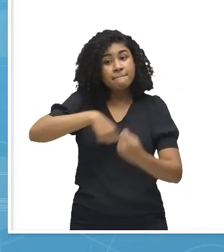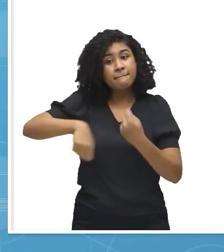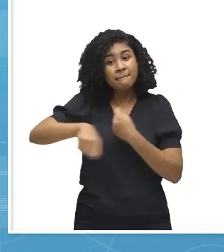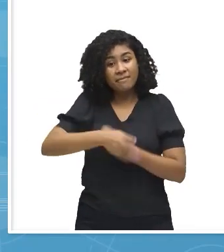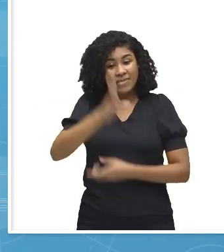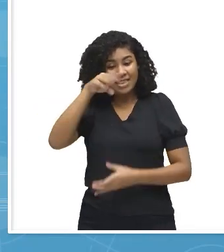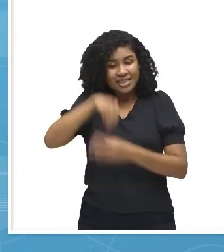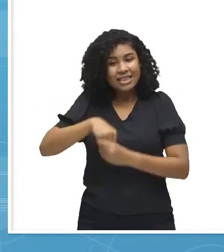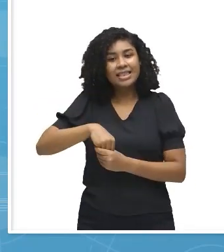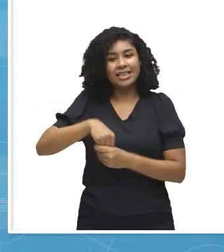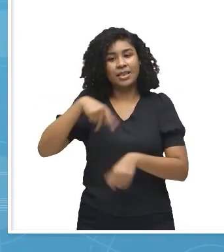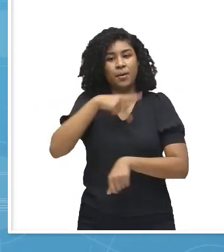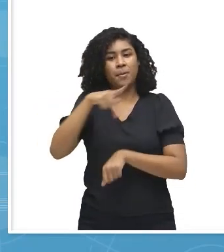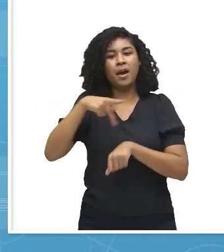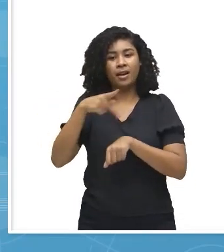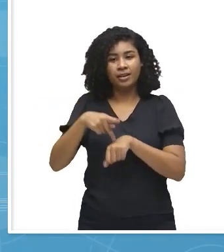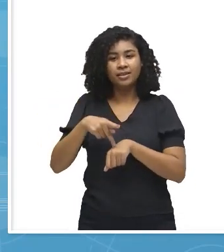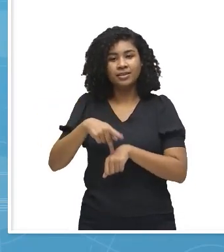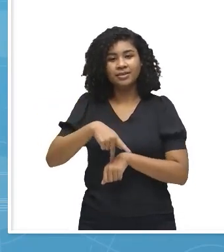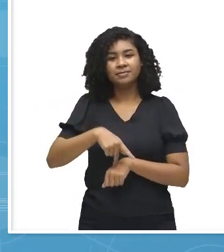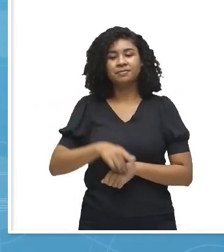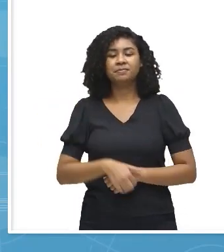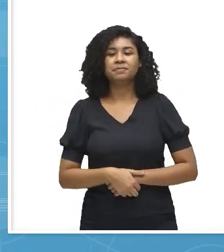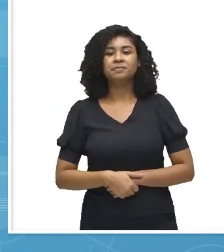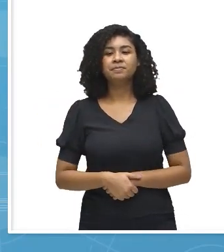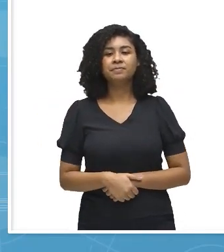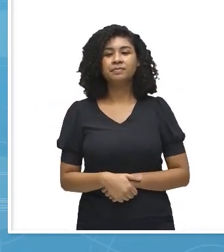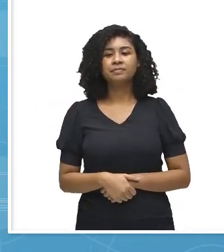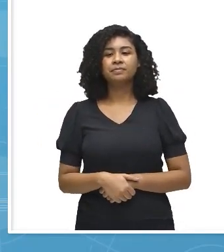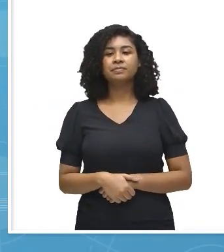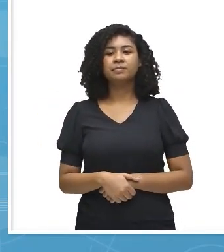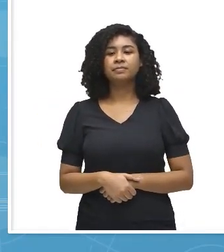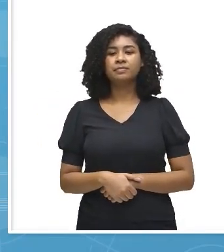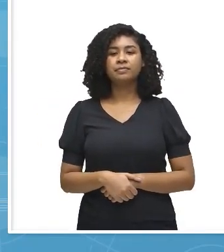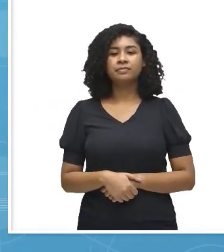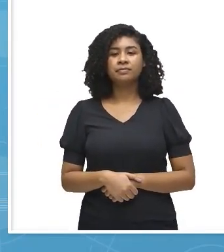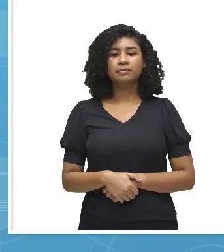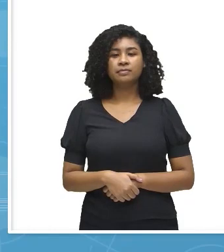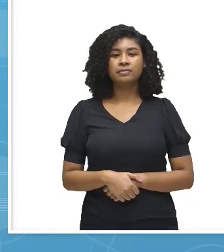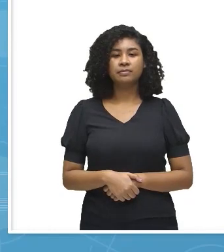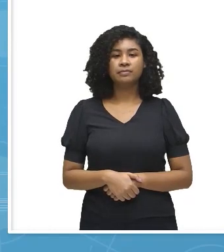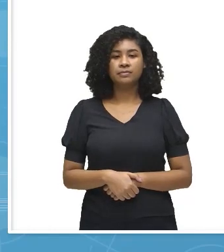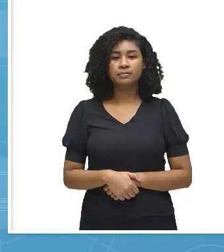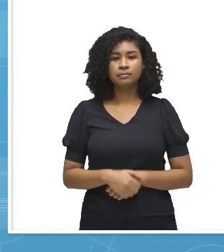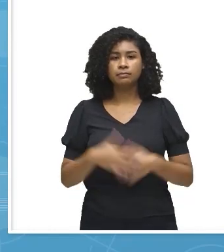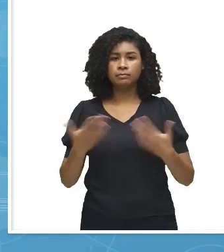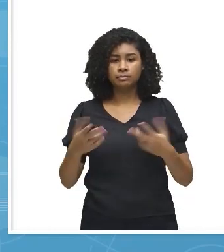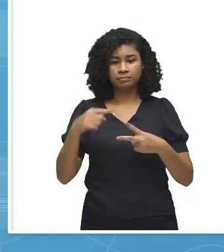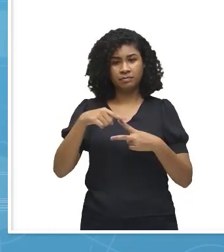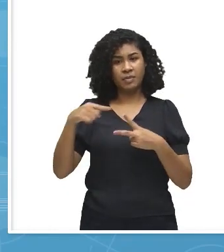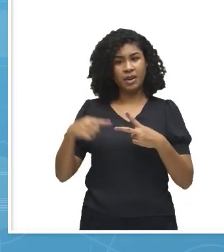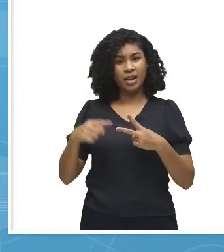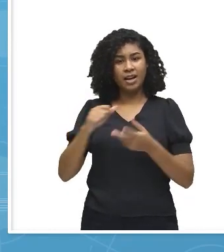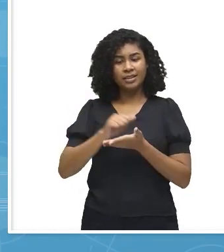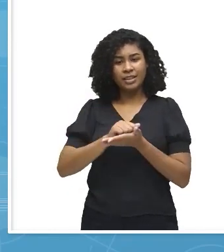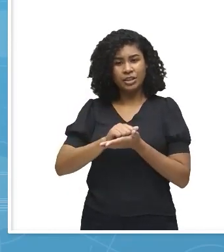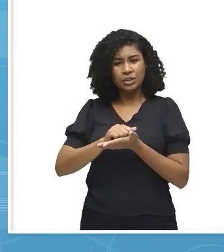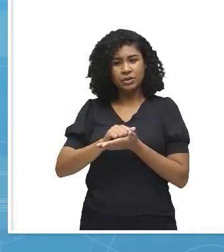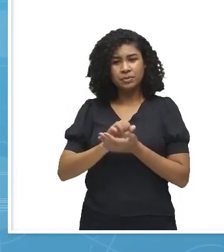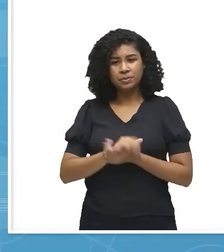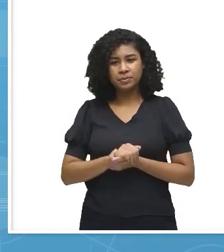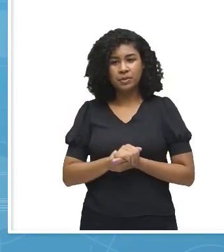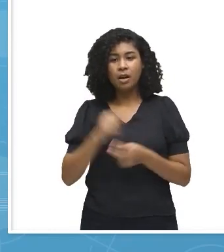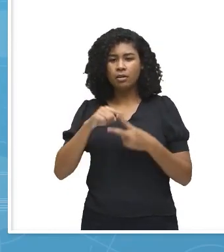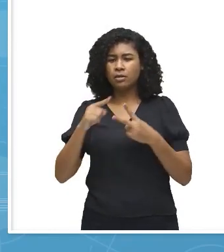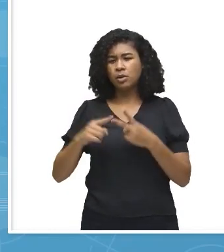que passaram a consumir mais aqui dentro do próprio país. Então, foram essas duas atividades econômicas